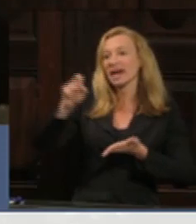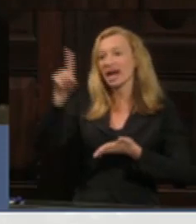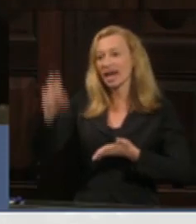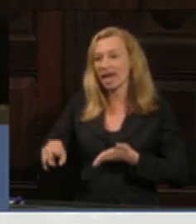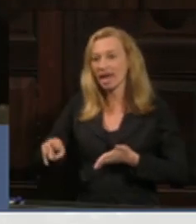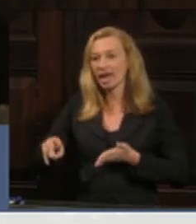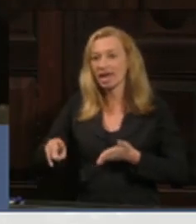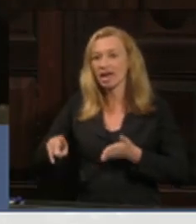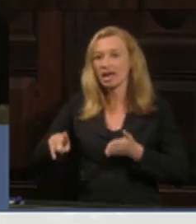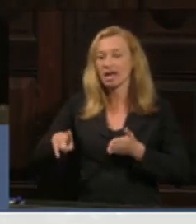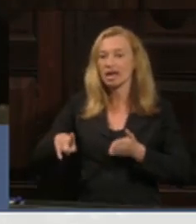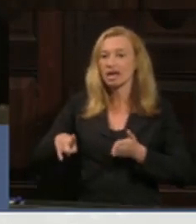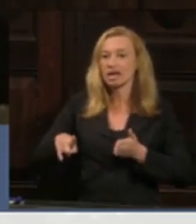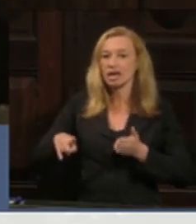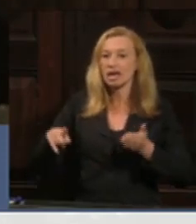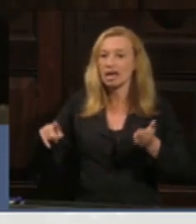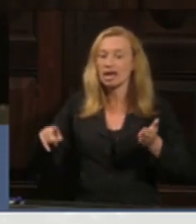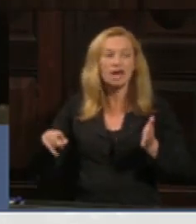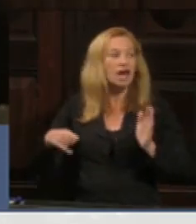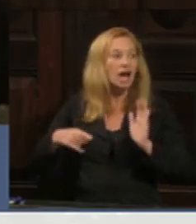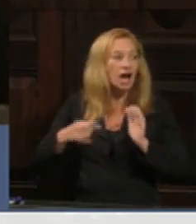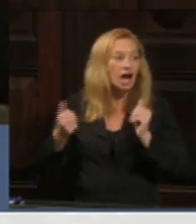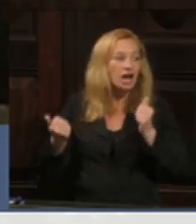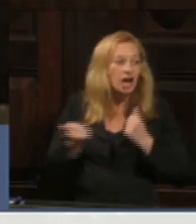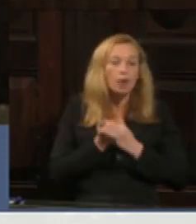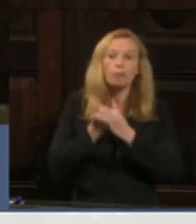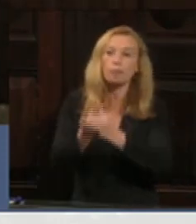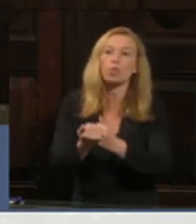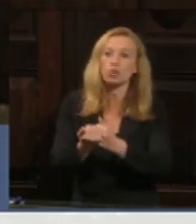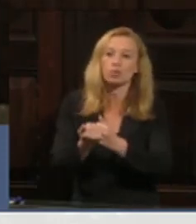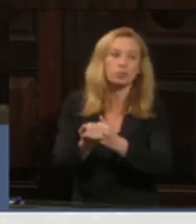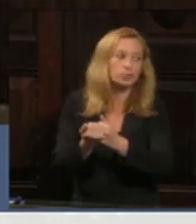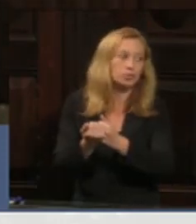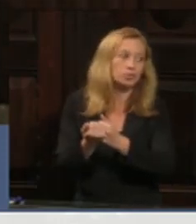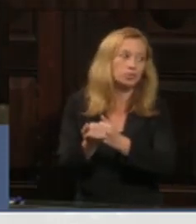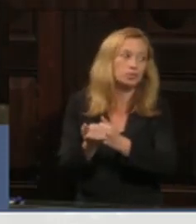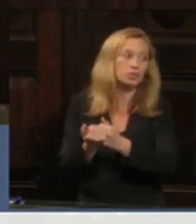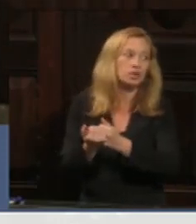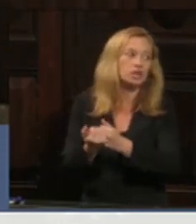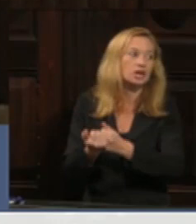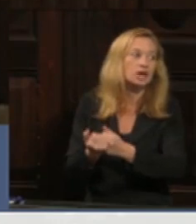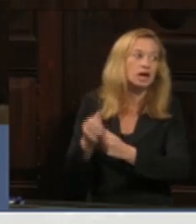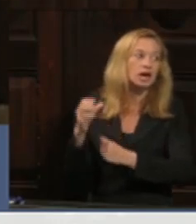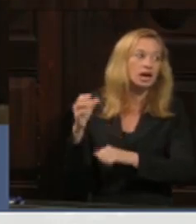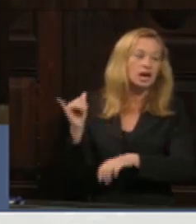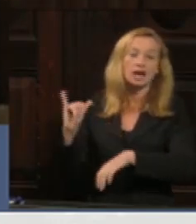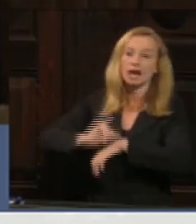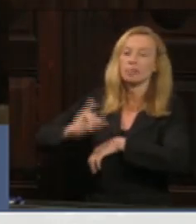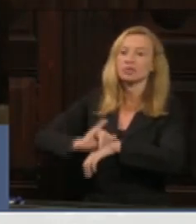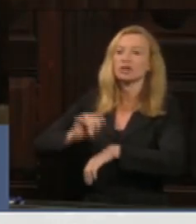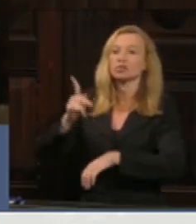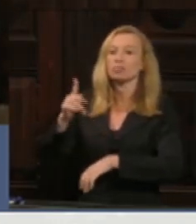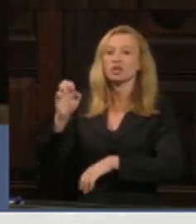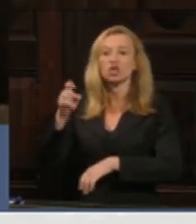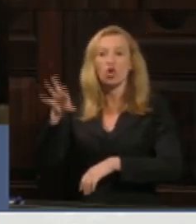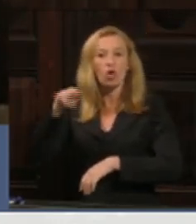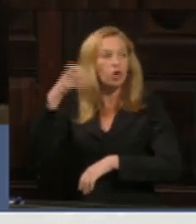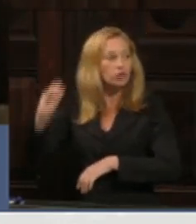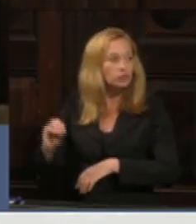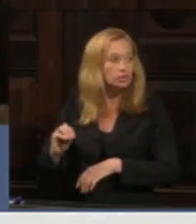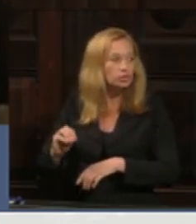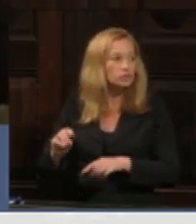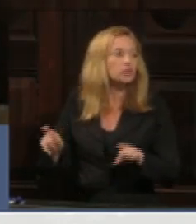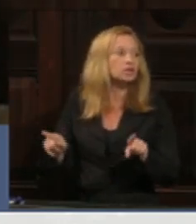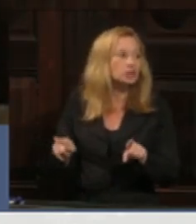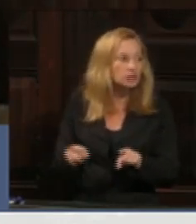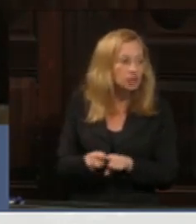locomotiva do estado do Rio de Janeiro. Macaé é a capital nacional do petróleo. Temos que lutar também, e veio em